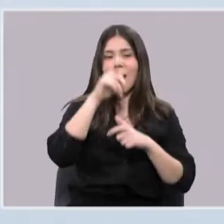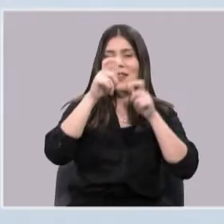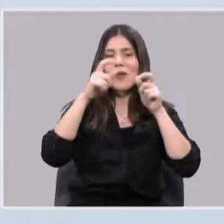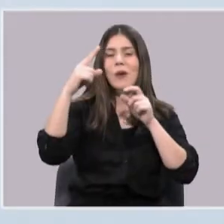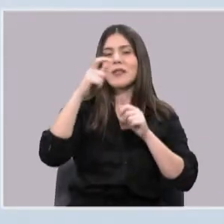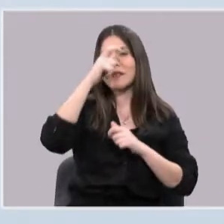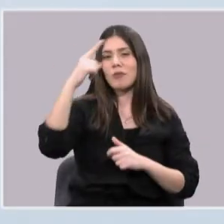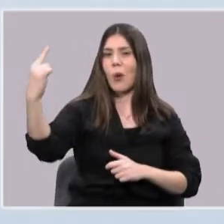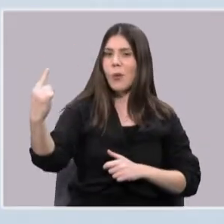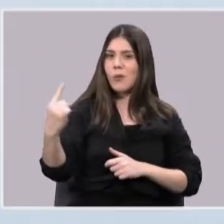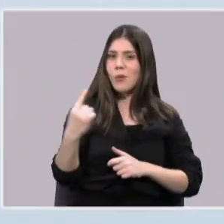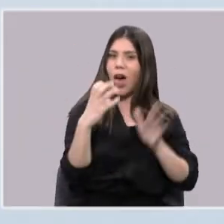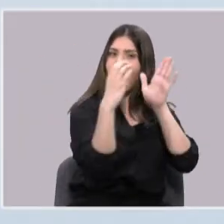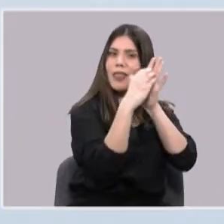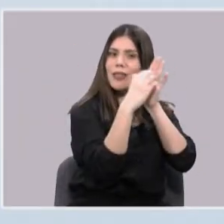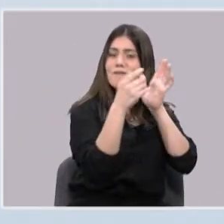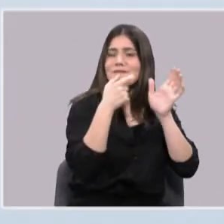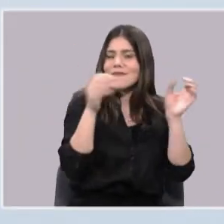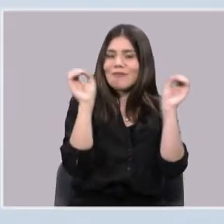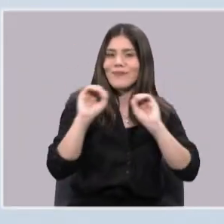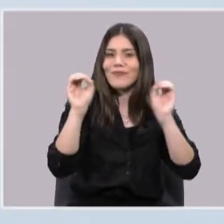Sem uma história de cliente, uma marca não vive.